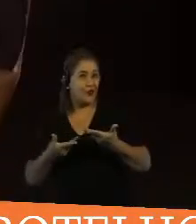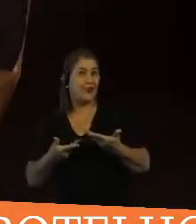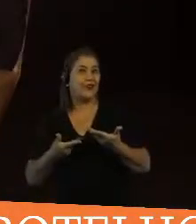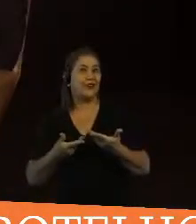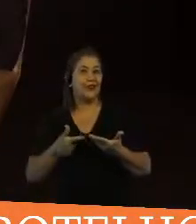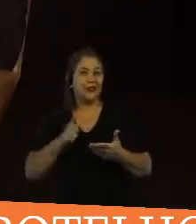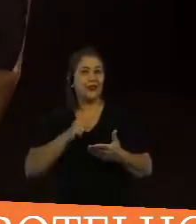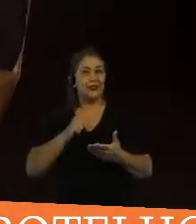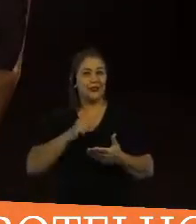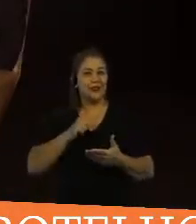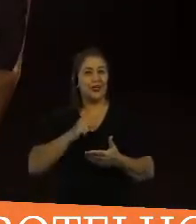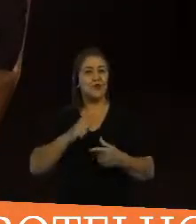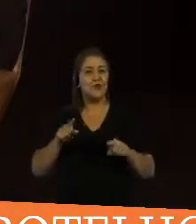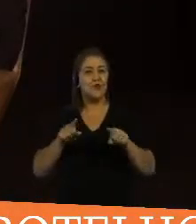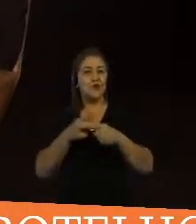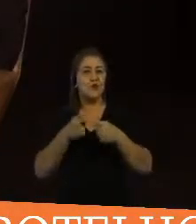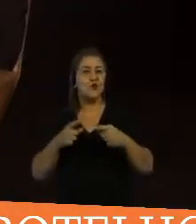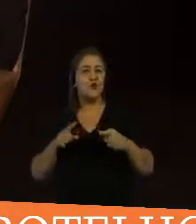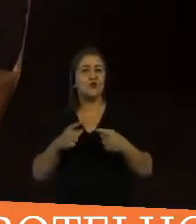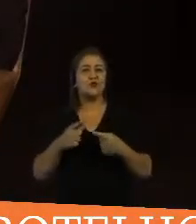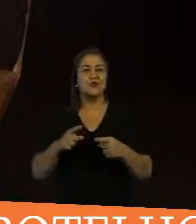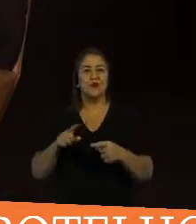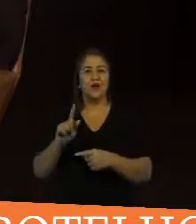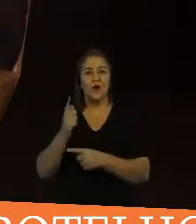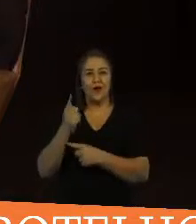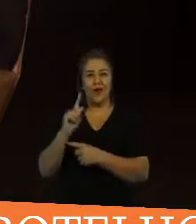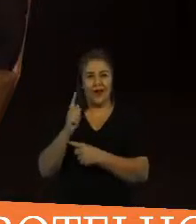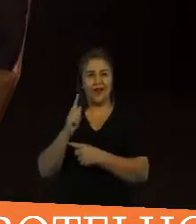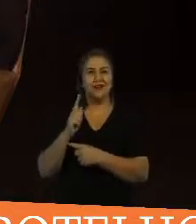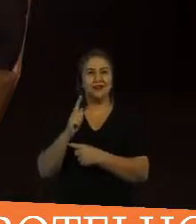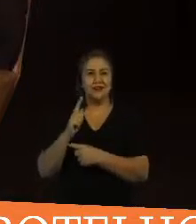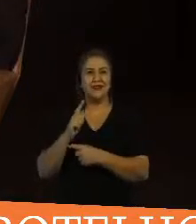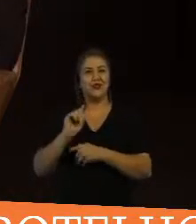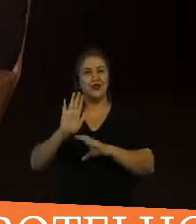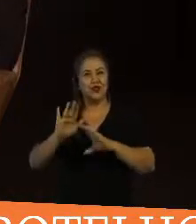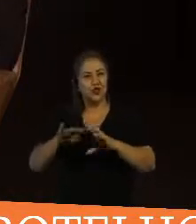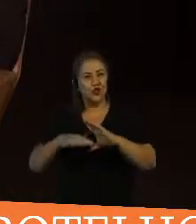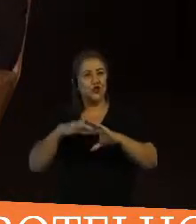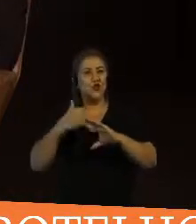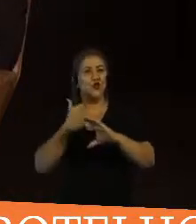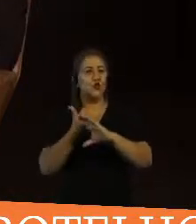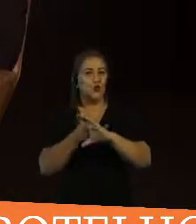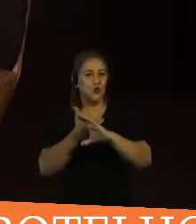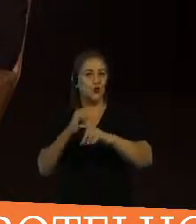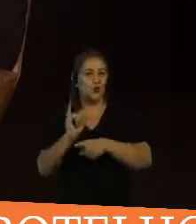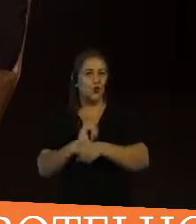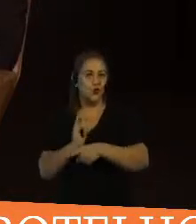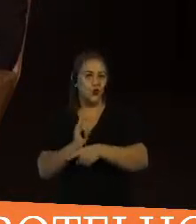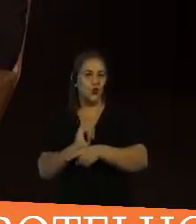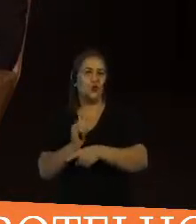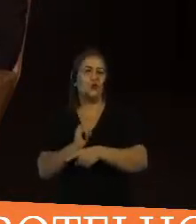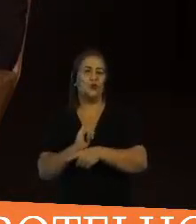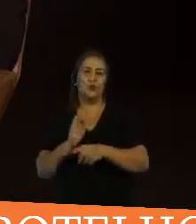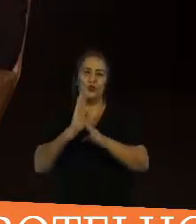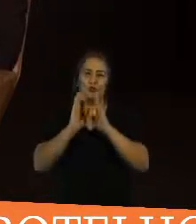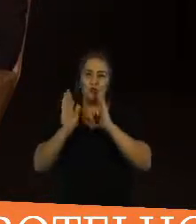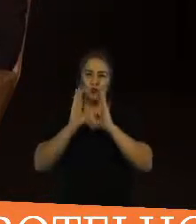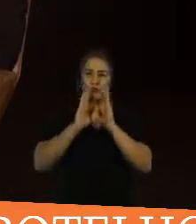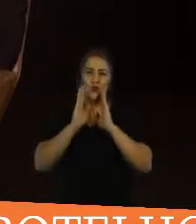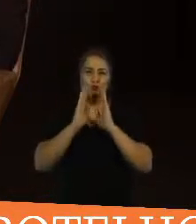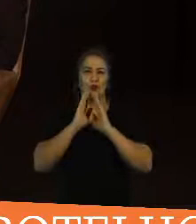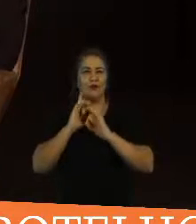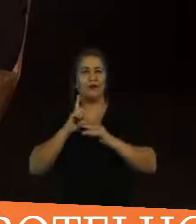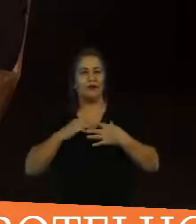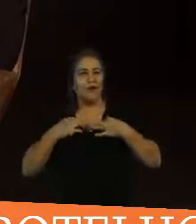do Música Goiás, do YouTube, do Facebook. Vocês podem assistir quando quiserem. O espetáculo todo, com